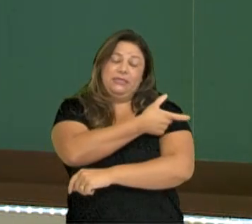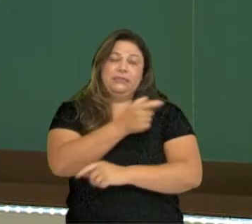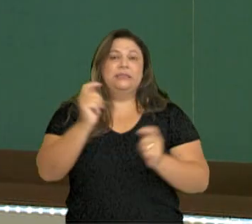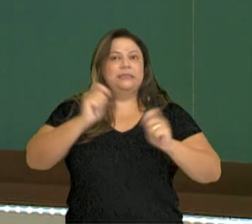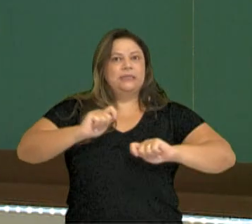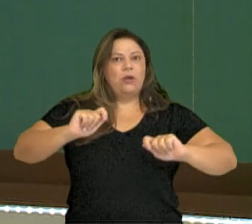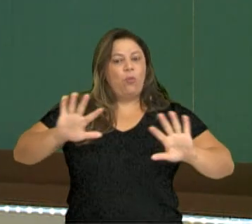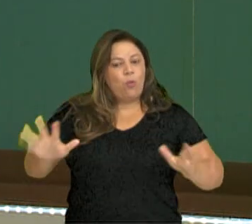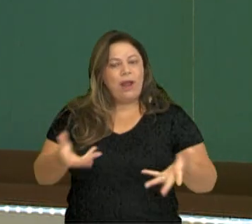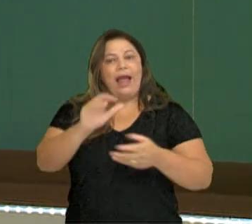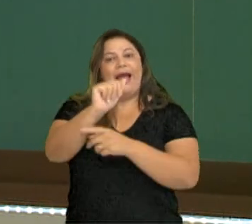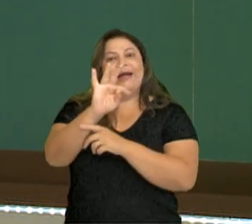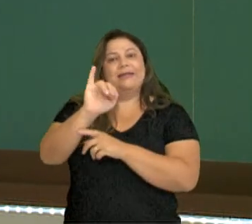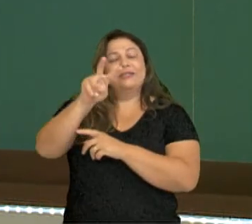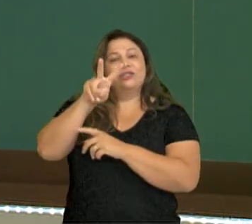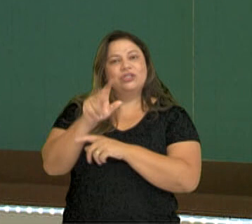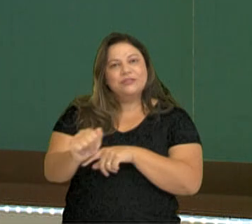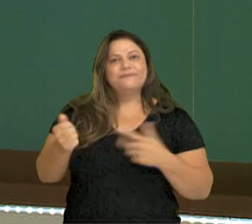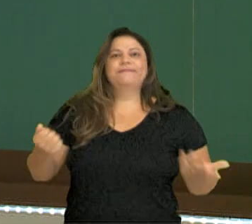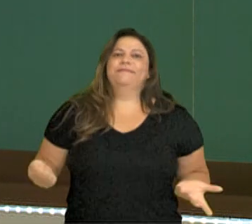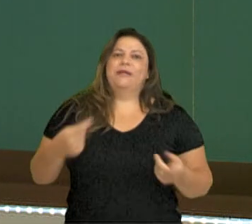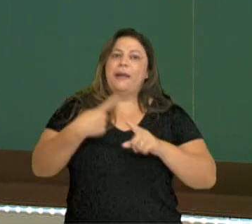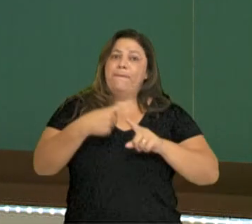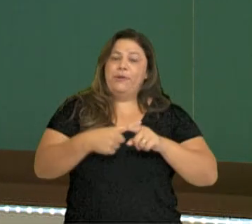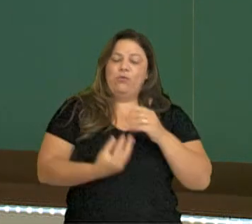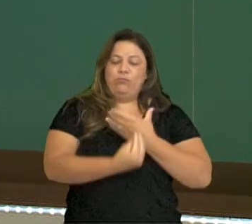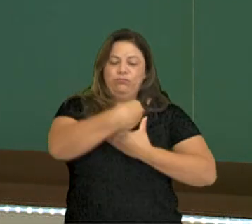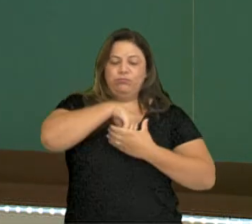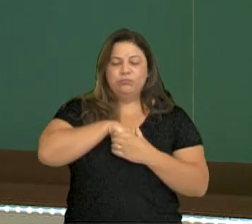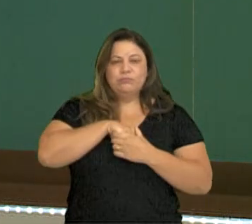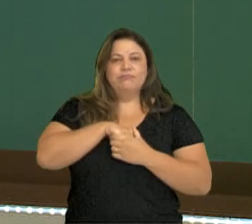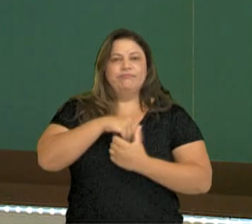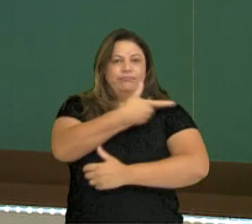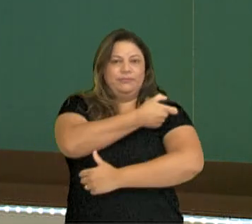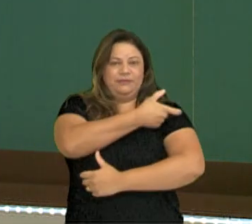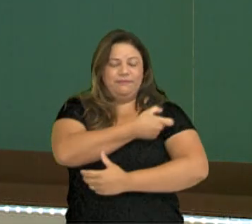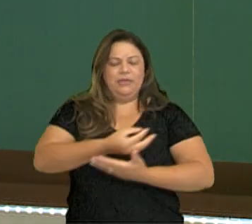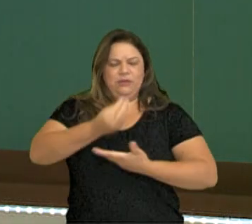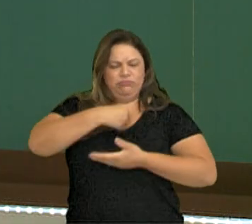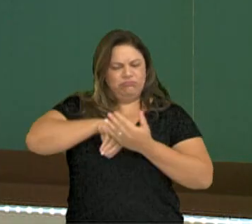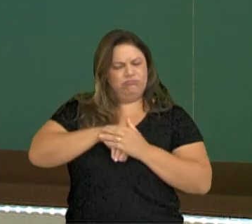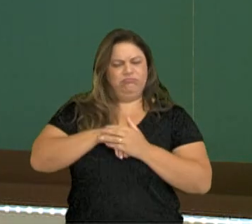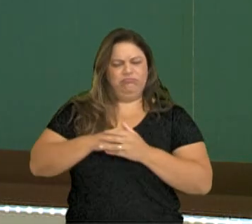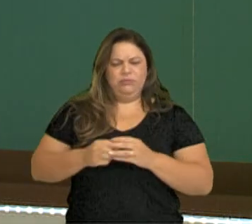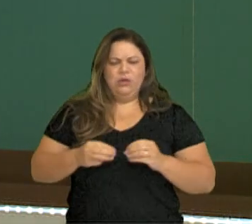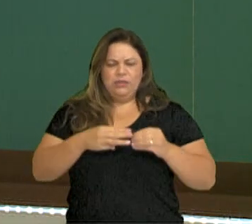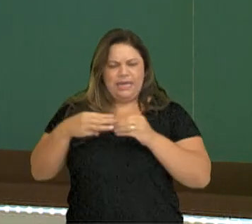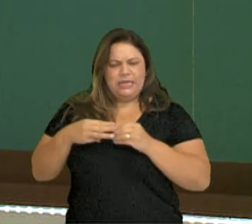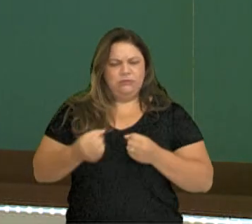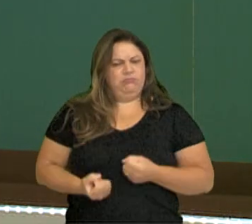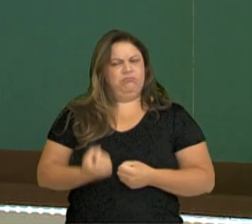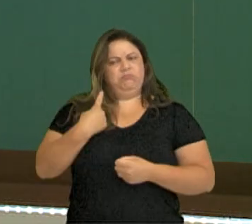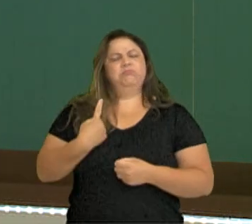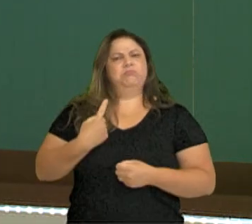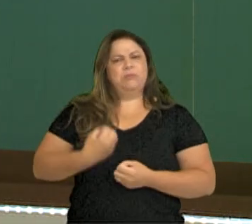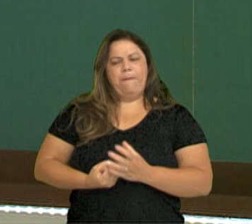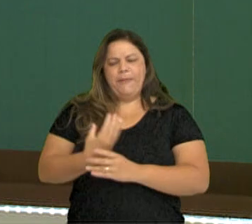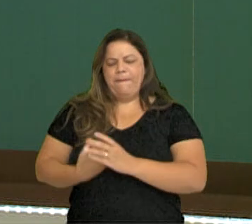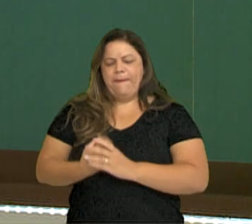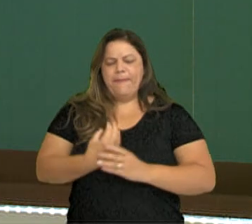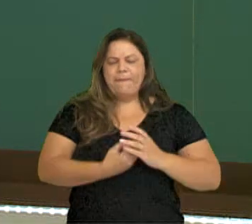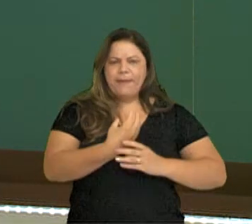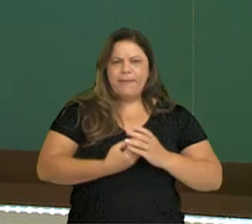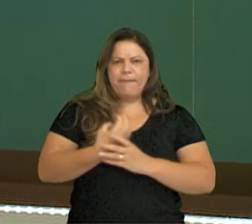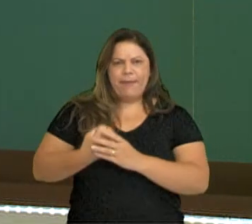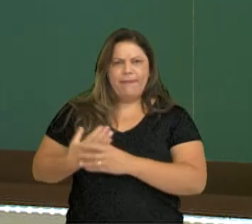imunização ativa, porque você coloca um antígeno dentro do corpo, teu corpo reconhece aquilo como um corpo estranho e ele produz os próprios